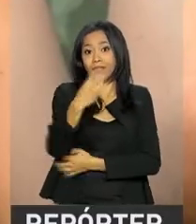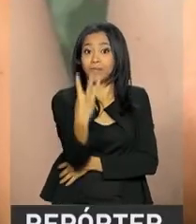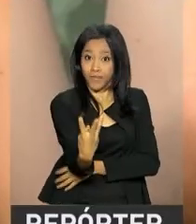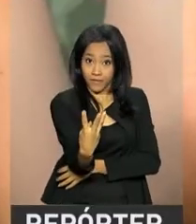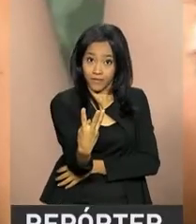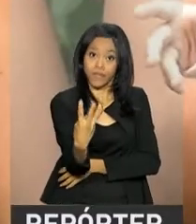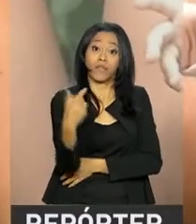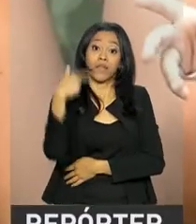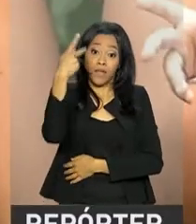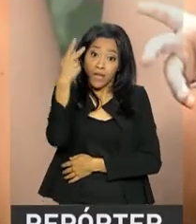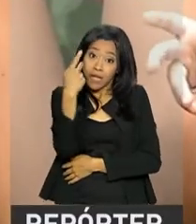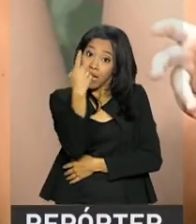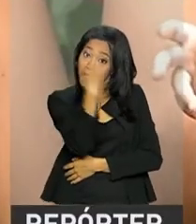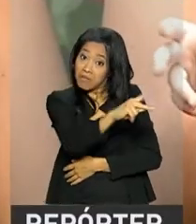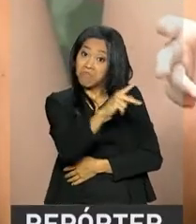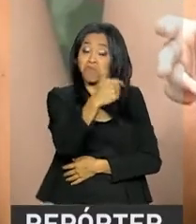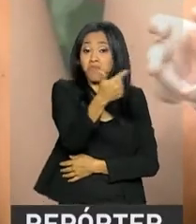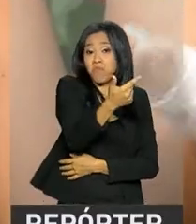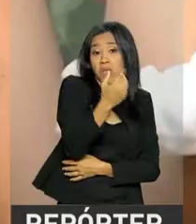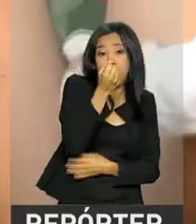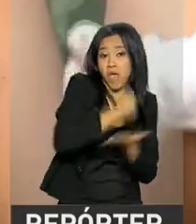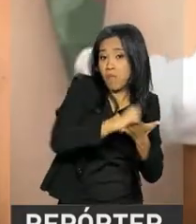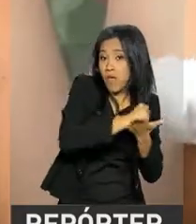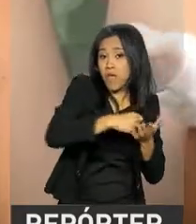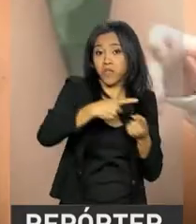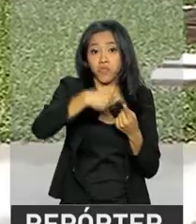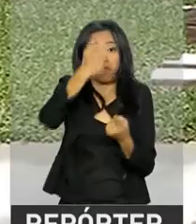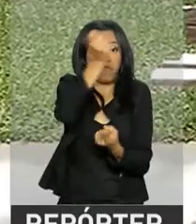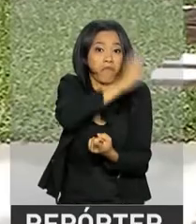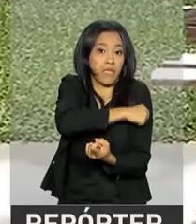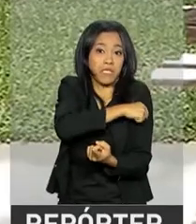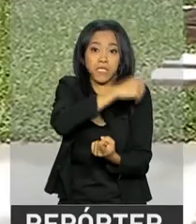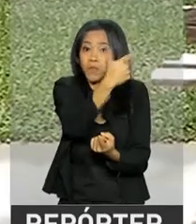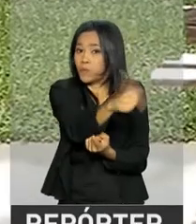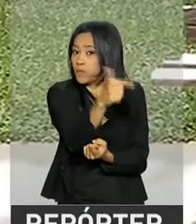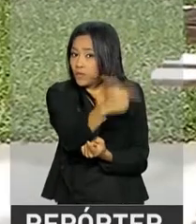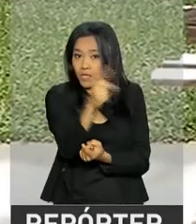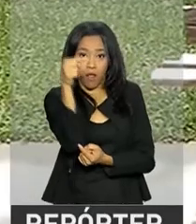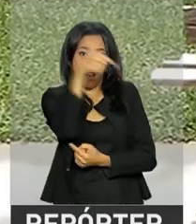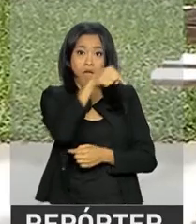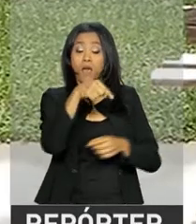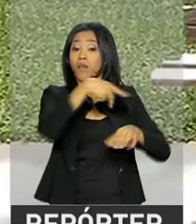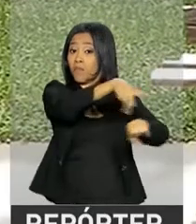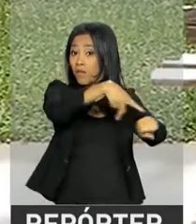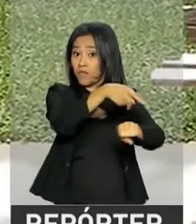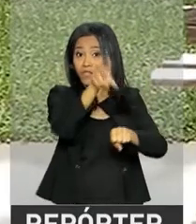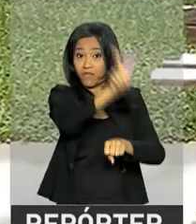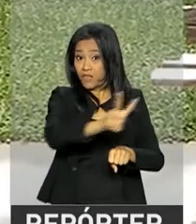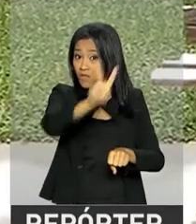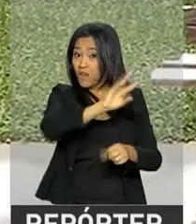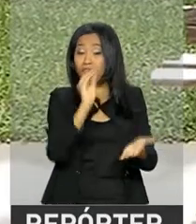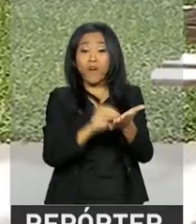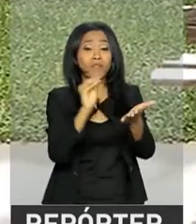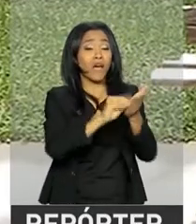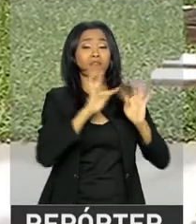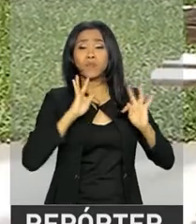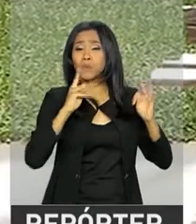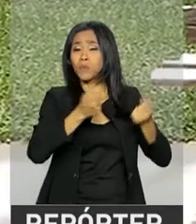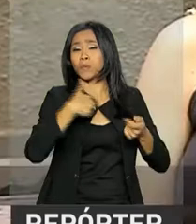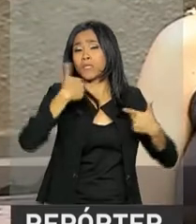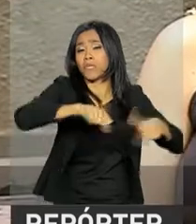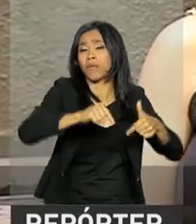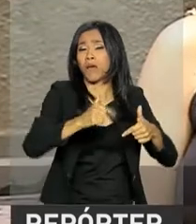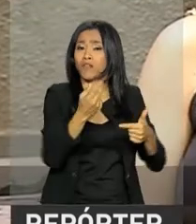3 meses. No país, não tinha remédios e vacinas para o bebê. Robert conta que faltava tudo: trabalho, dinheiro e